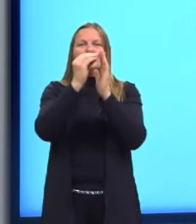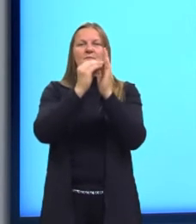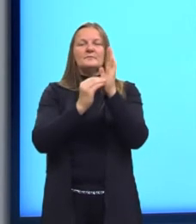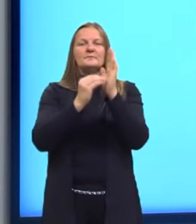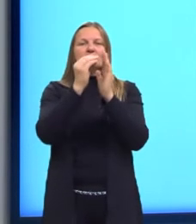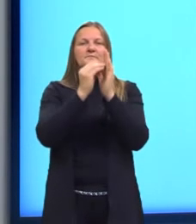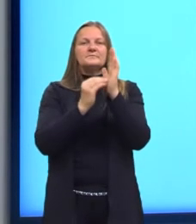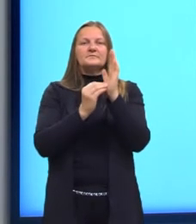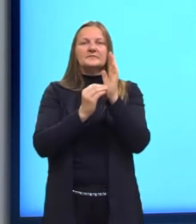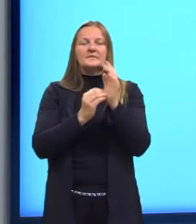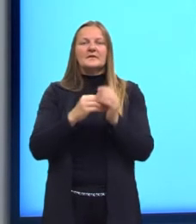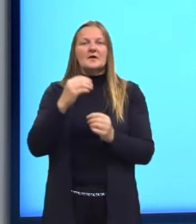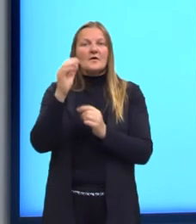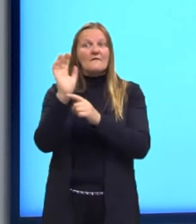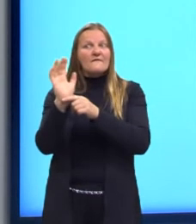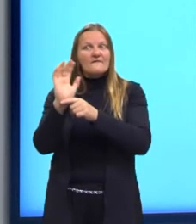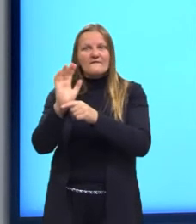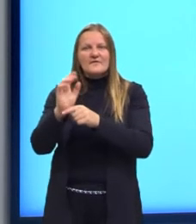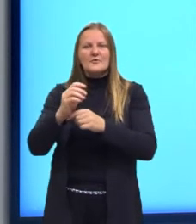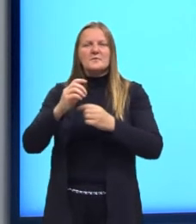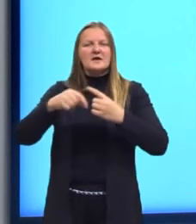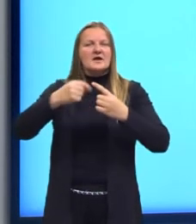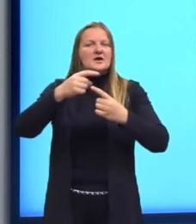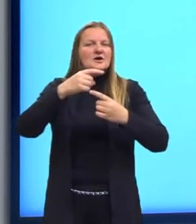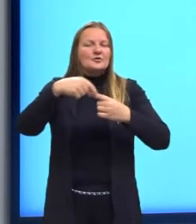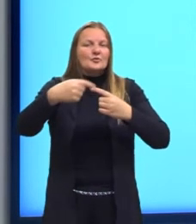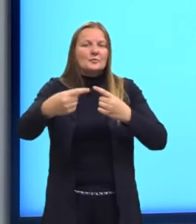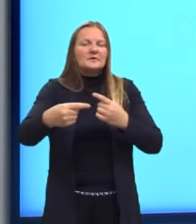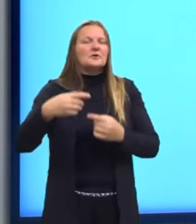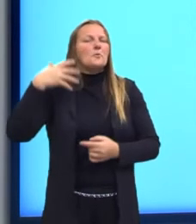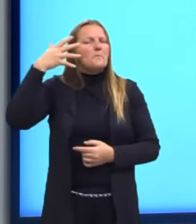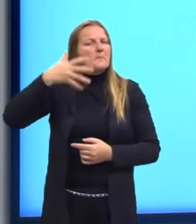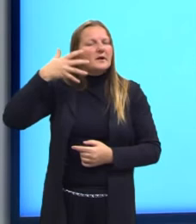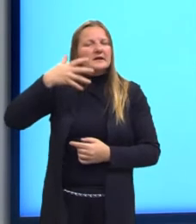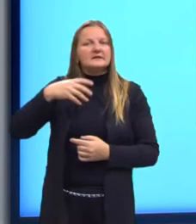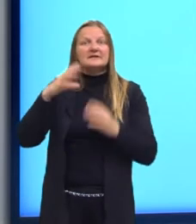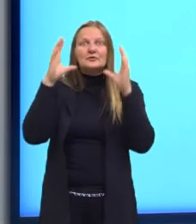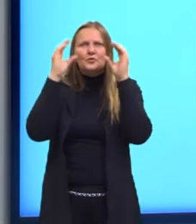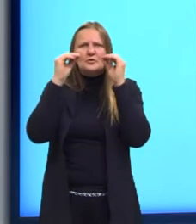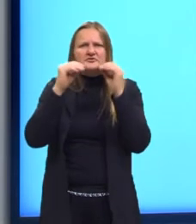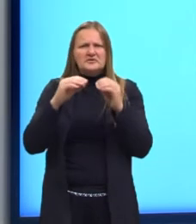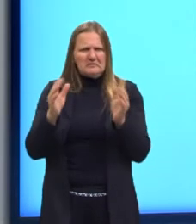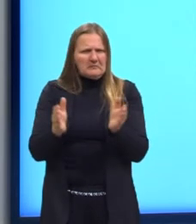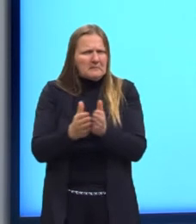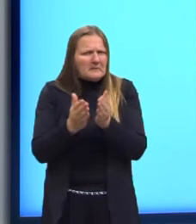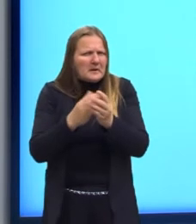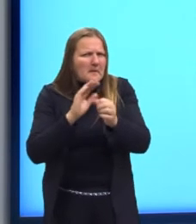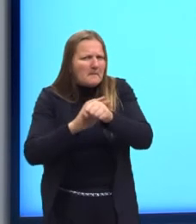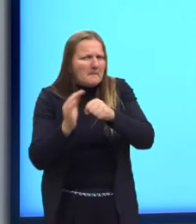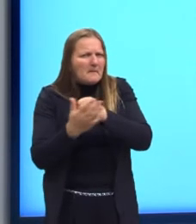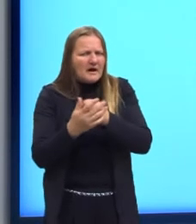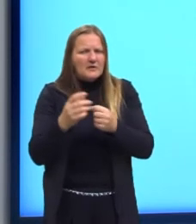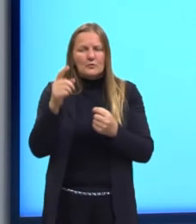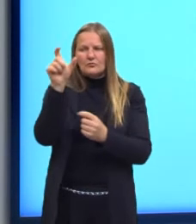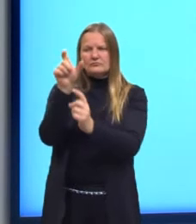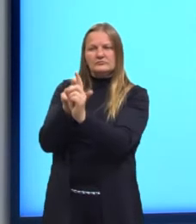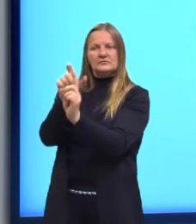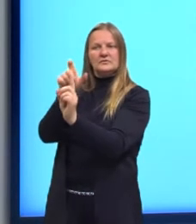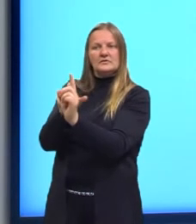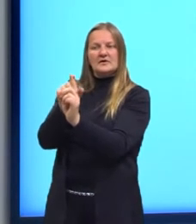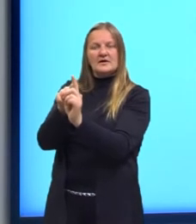como filmes documentários e palestras torna-se evidente que esse indivíduo